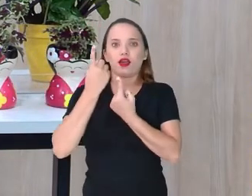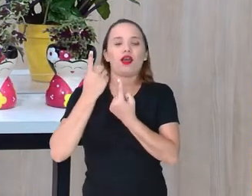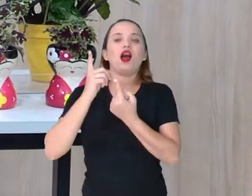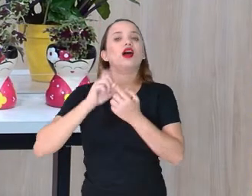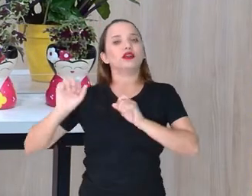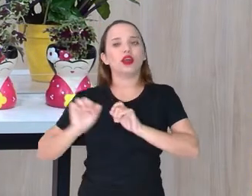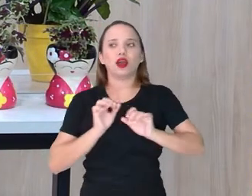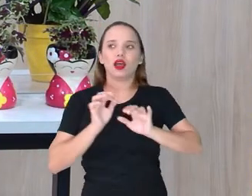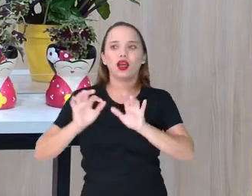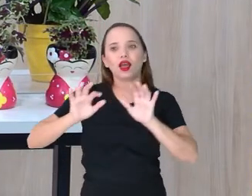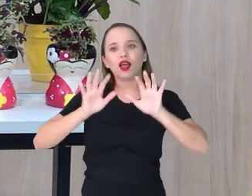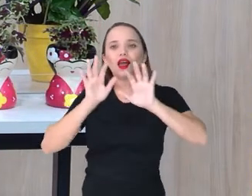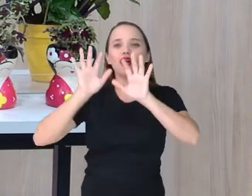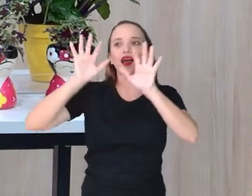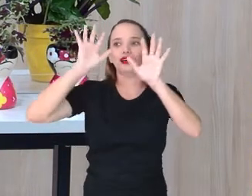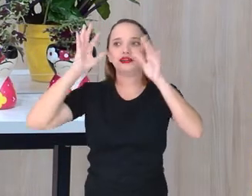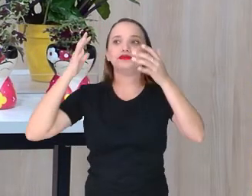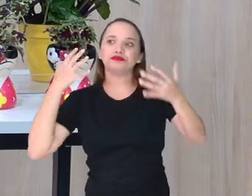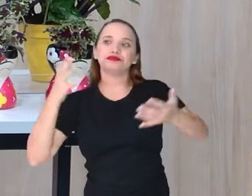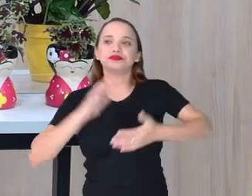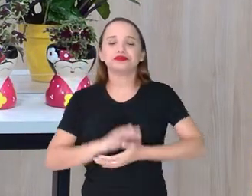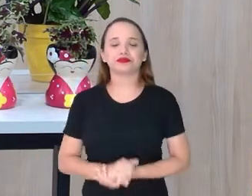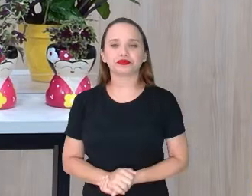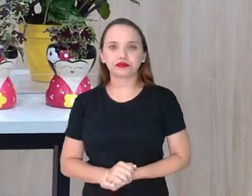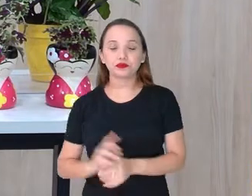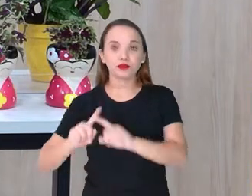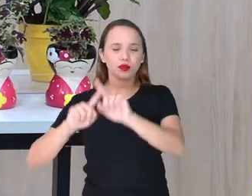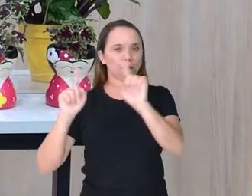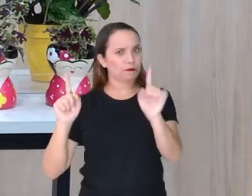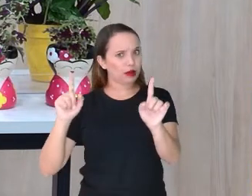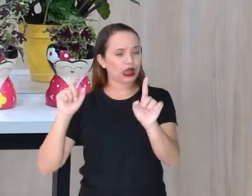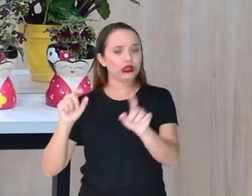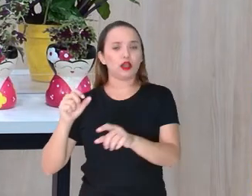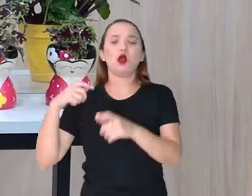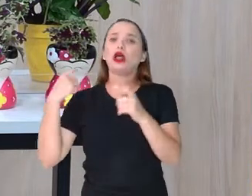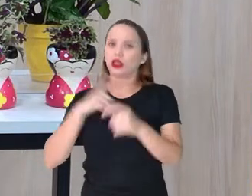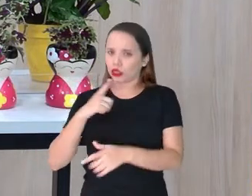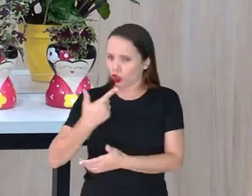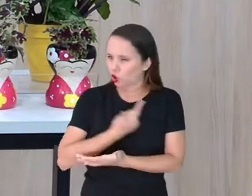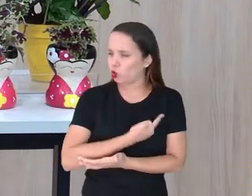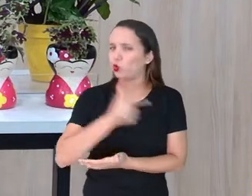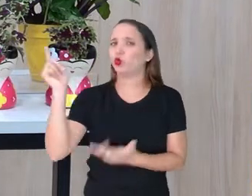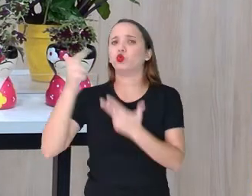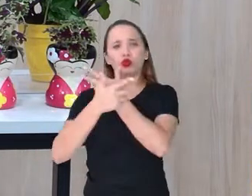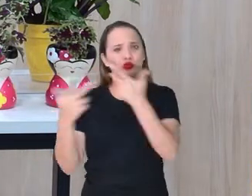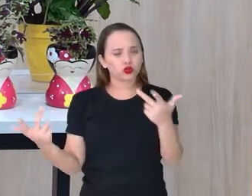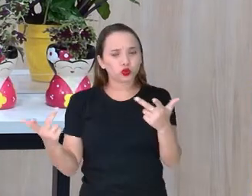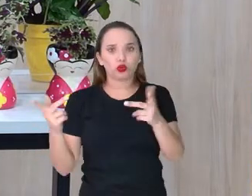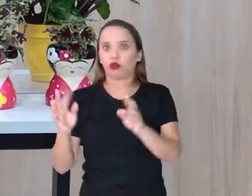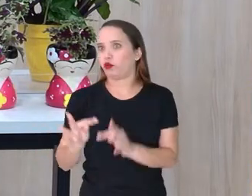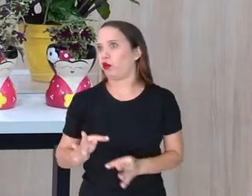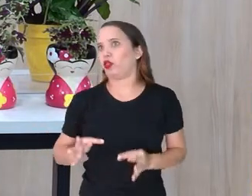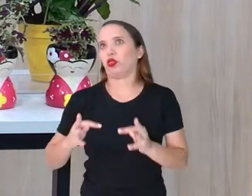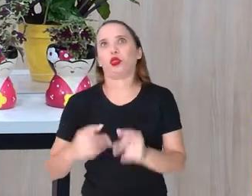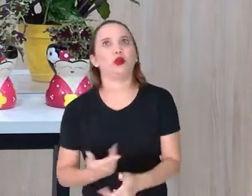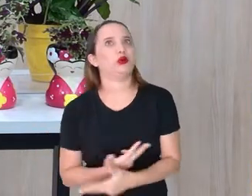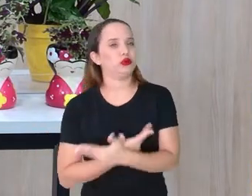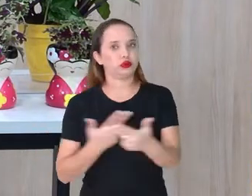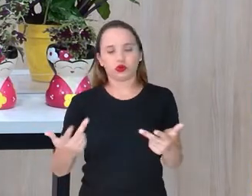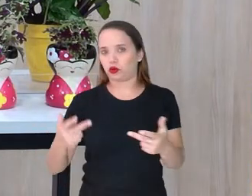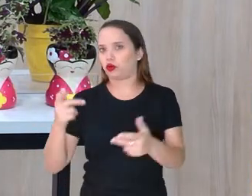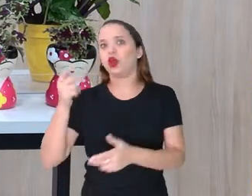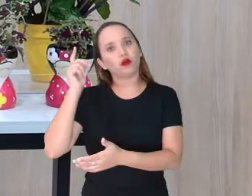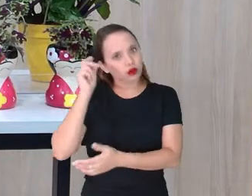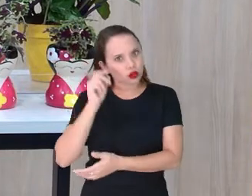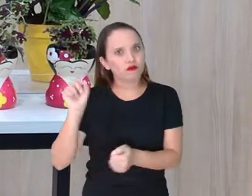eles absorvem essa luz solar. Agora, para acontecer isso, existem vários fatores, não é todo mundo que realiza a fotossíntese.